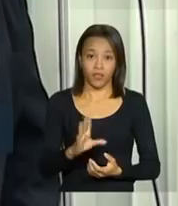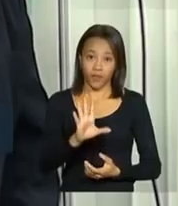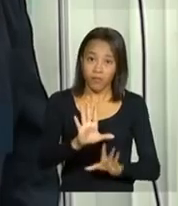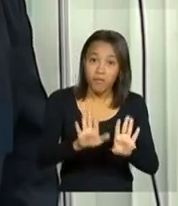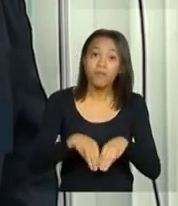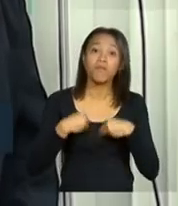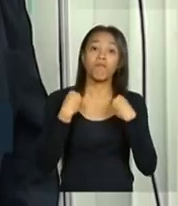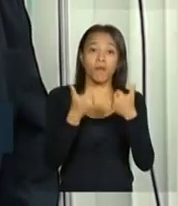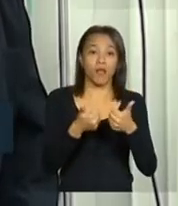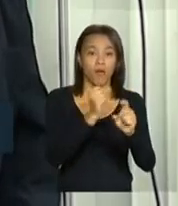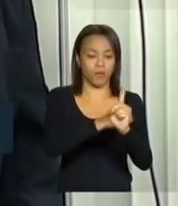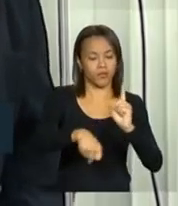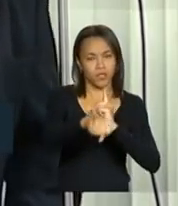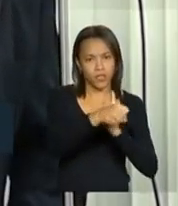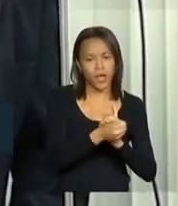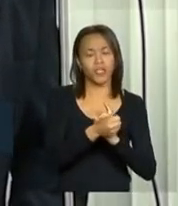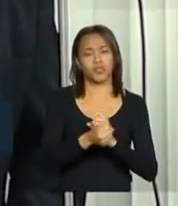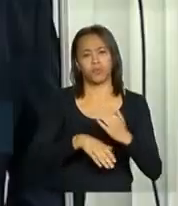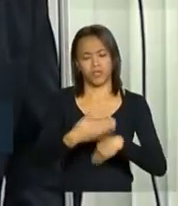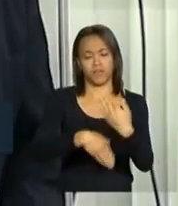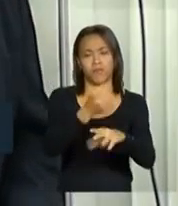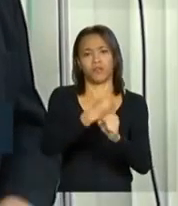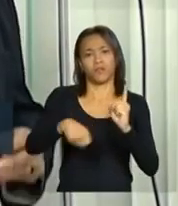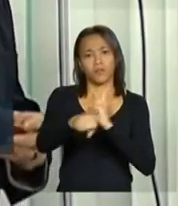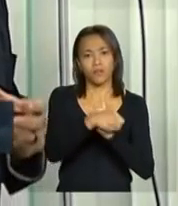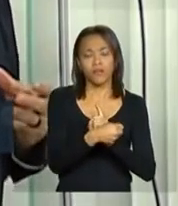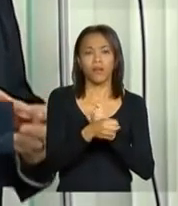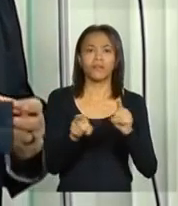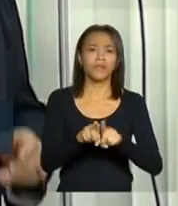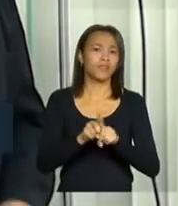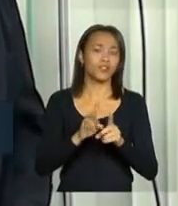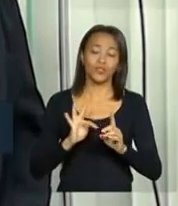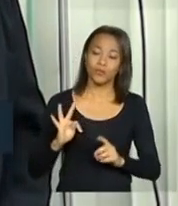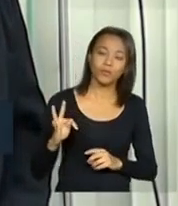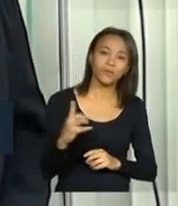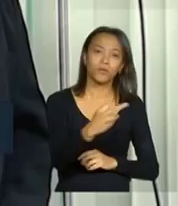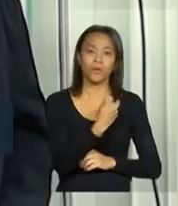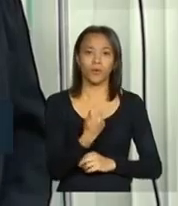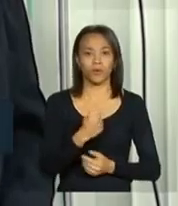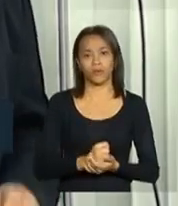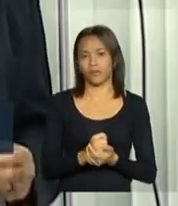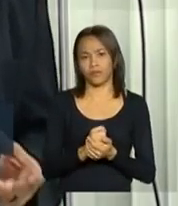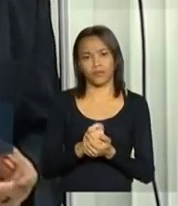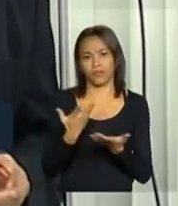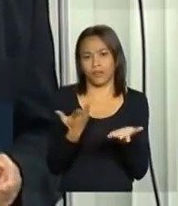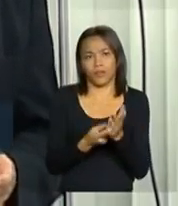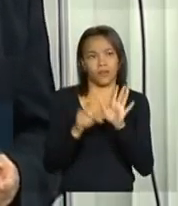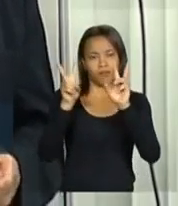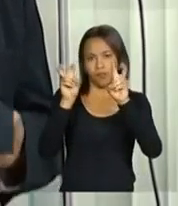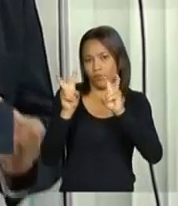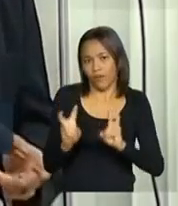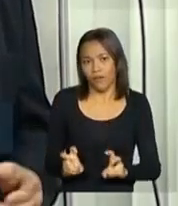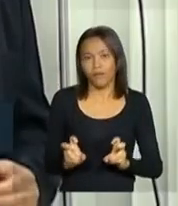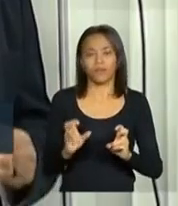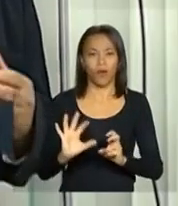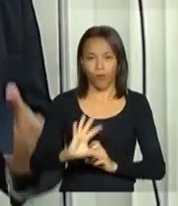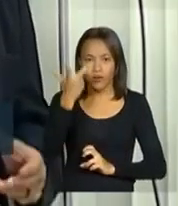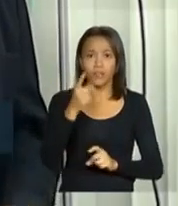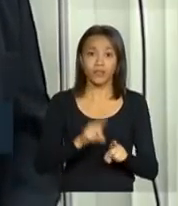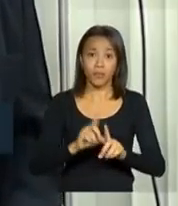sociedade, no desenvolvimento social, no desenvolvimento de todas as questões que estão, os desafios,